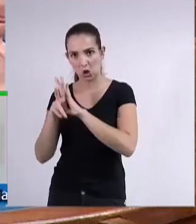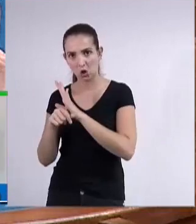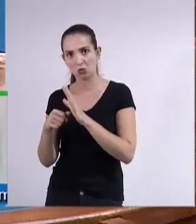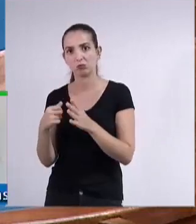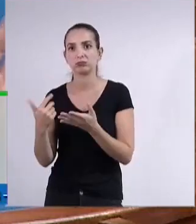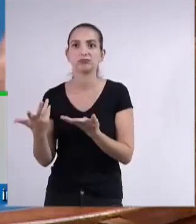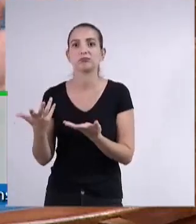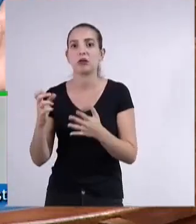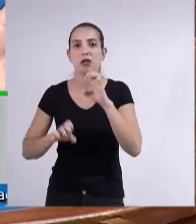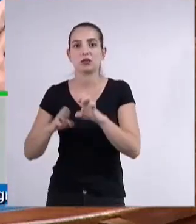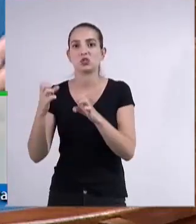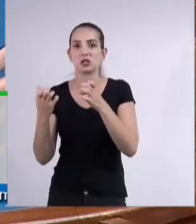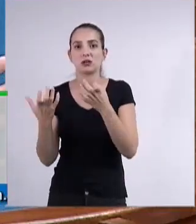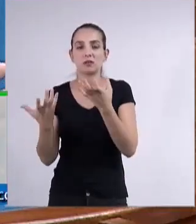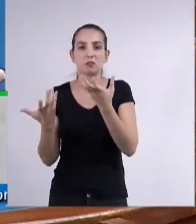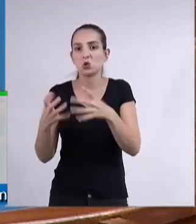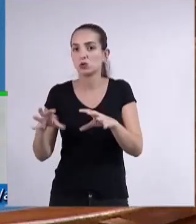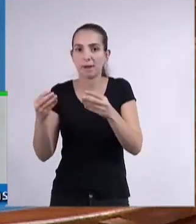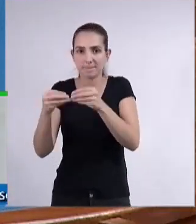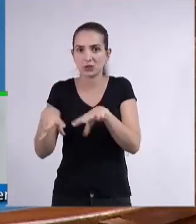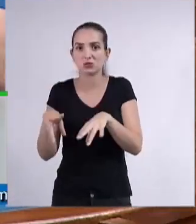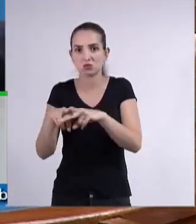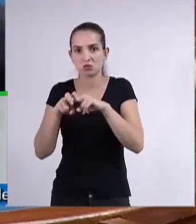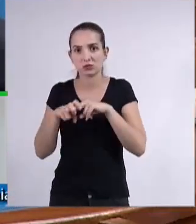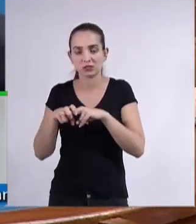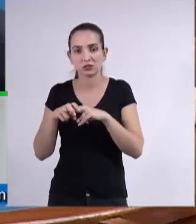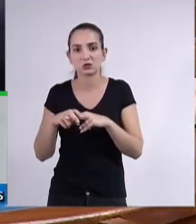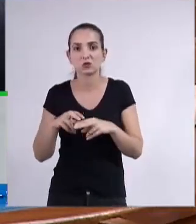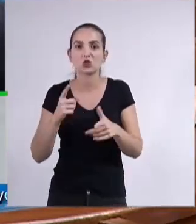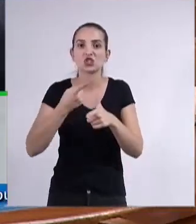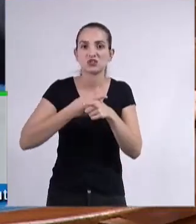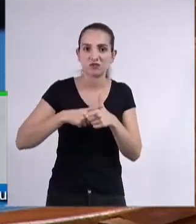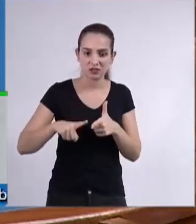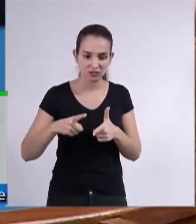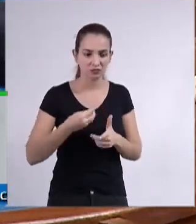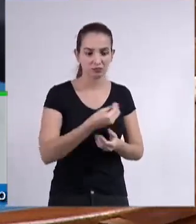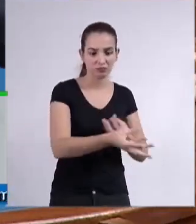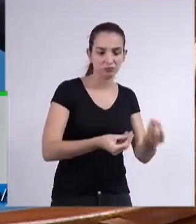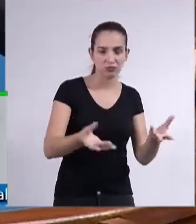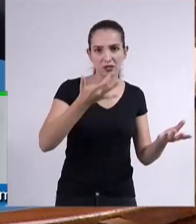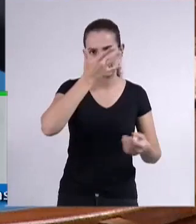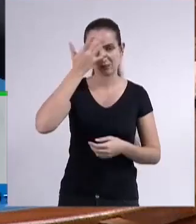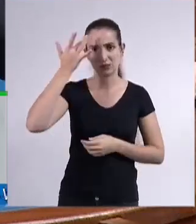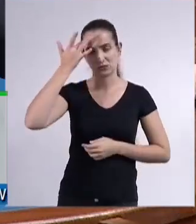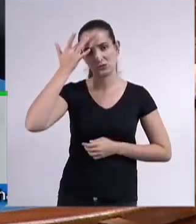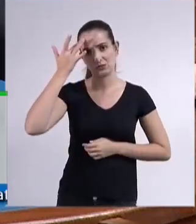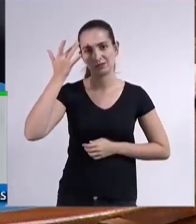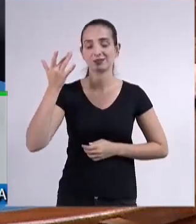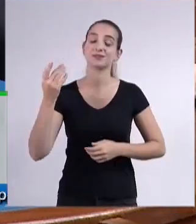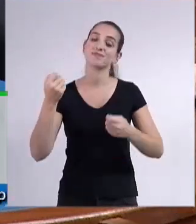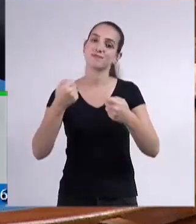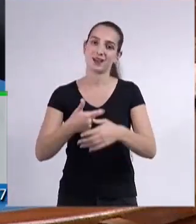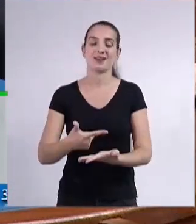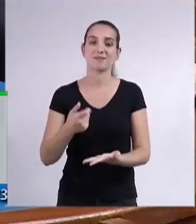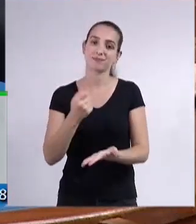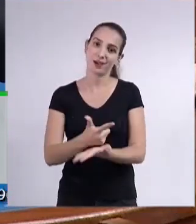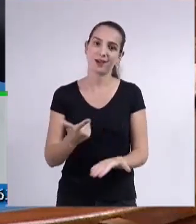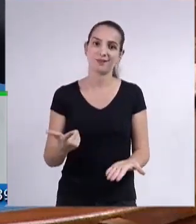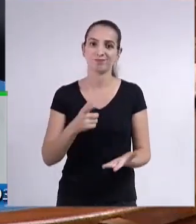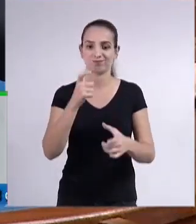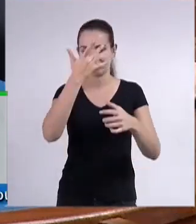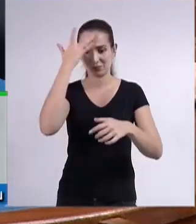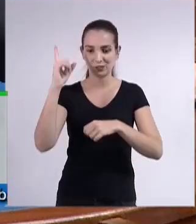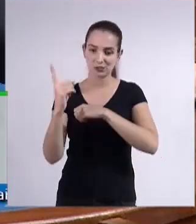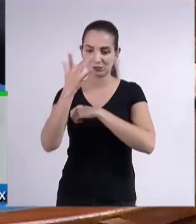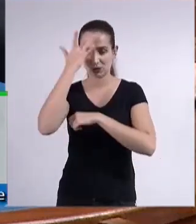questão de combate, por exemplo, às fraudes, ela tem que arcar com esse prejuízo. Portanto, senhor presidente, eu encerro a minha fala dizendo que essa casa